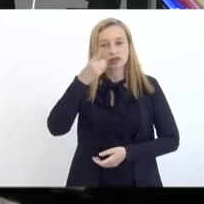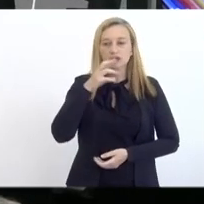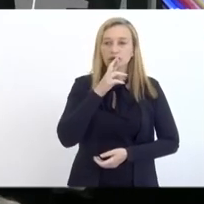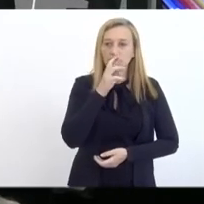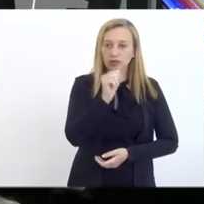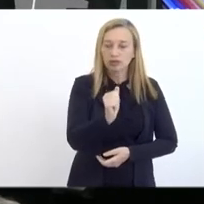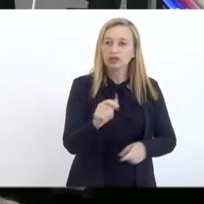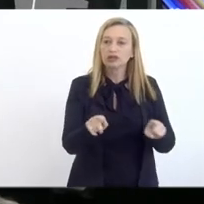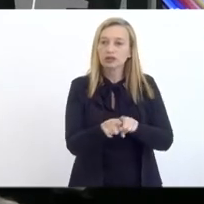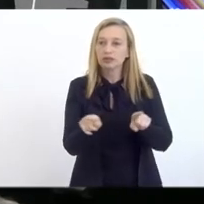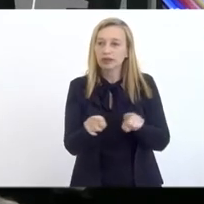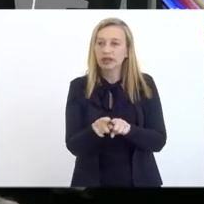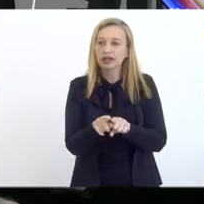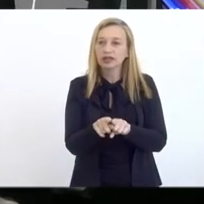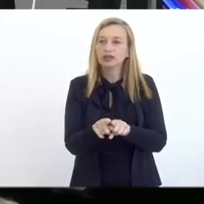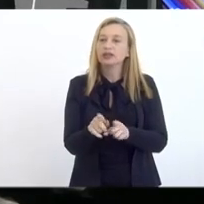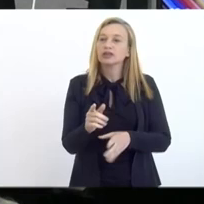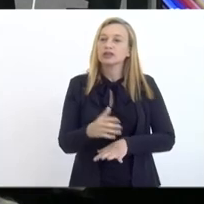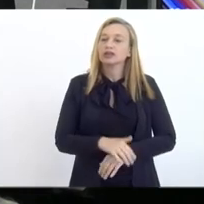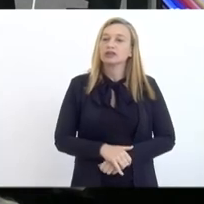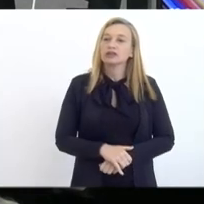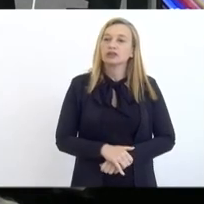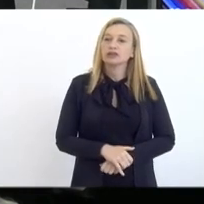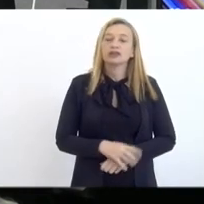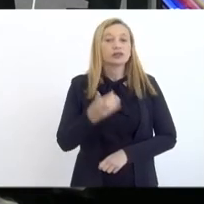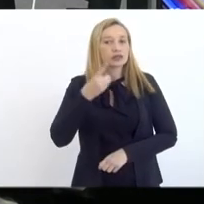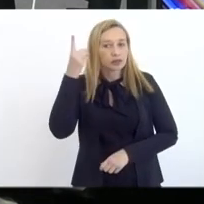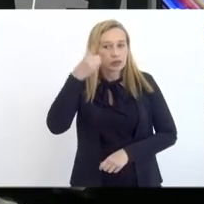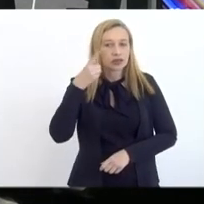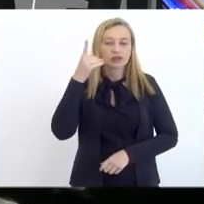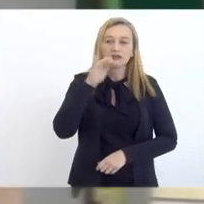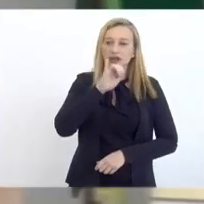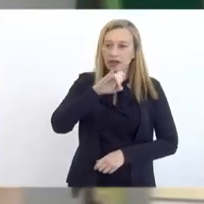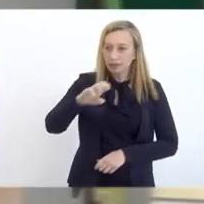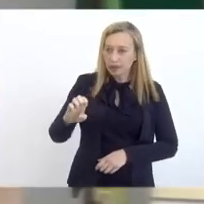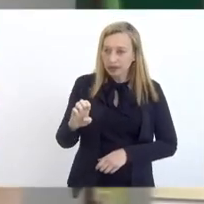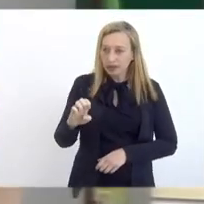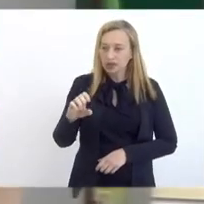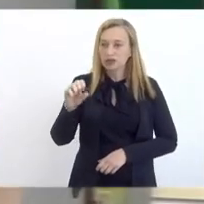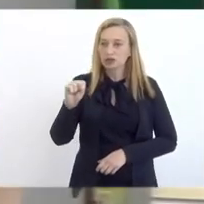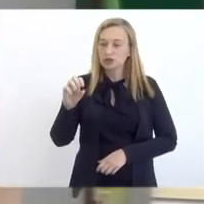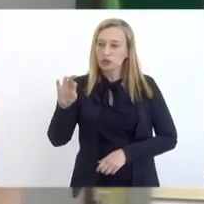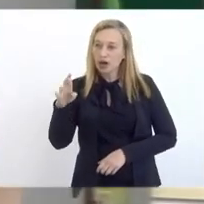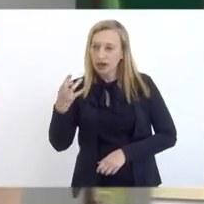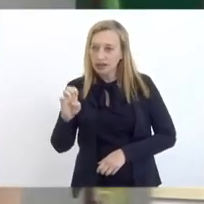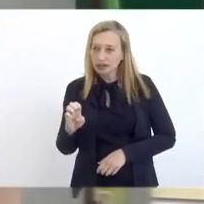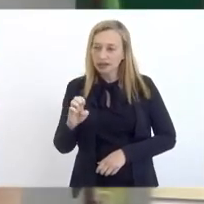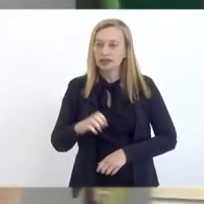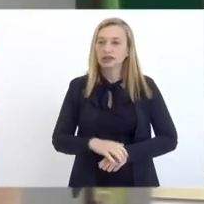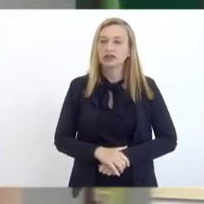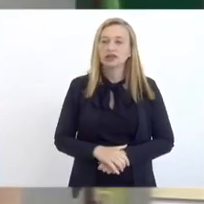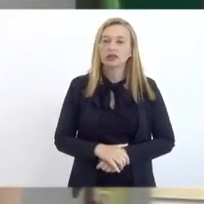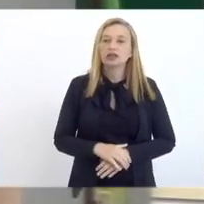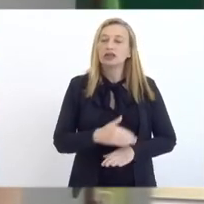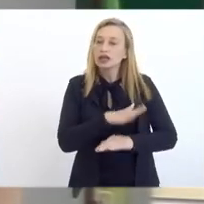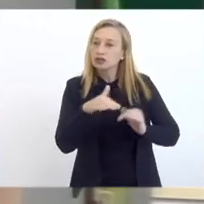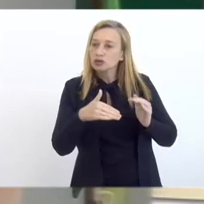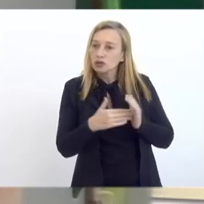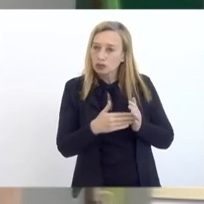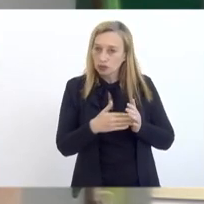e cumprimentar o deputado Felipe Soares, e cumprimentando ambos, eu cumprimento aqui